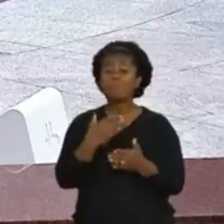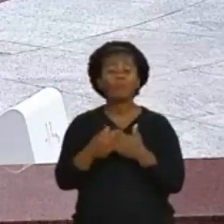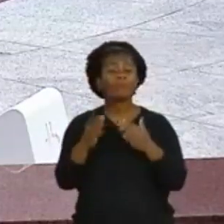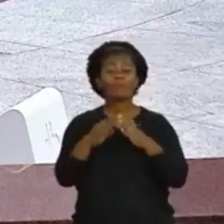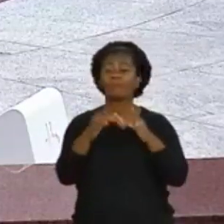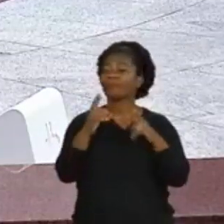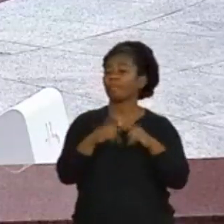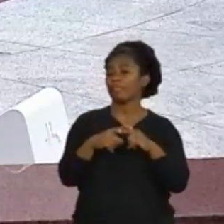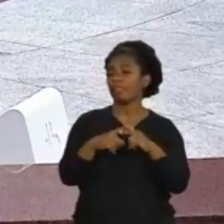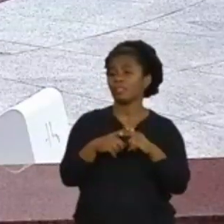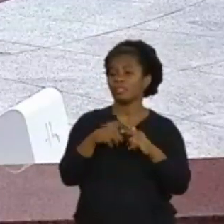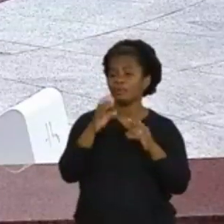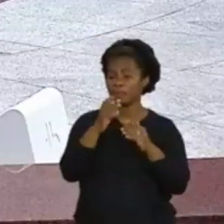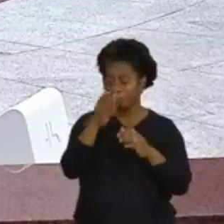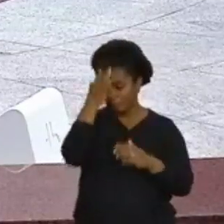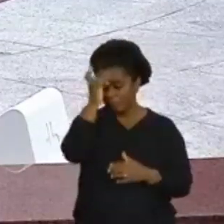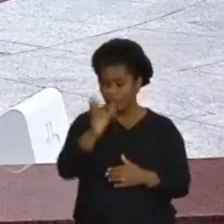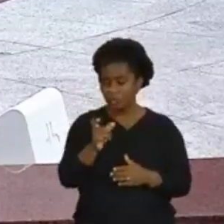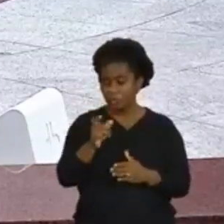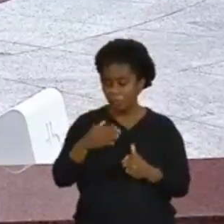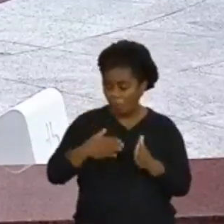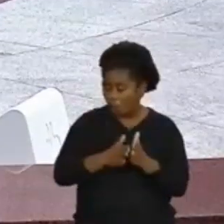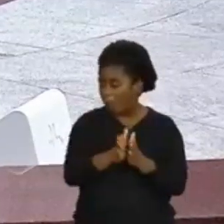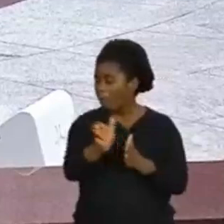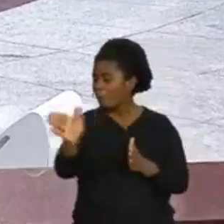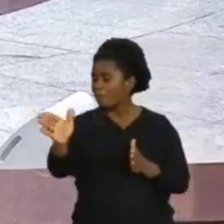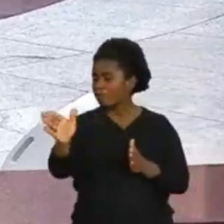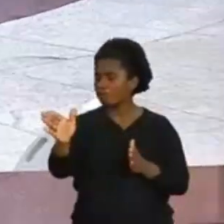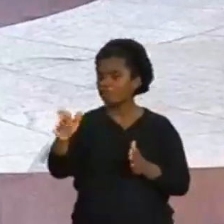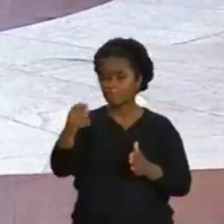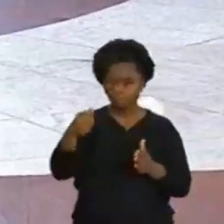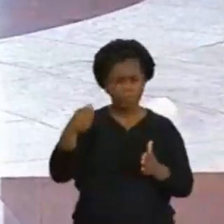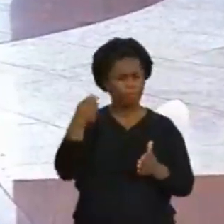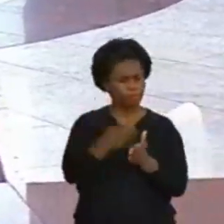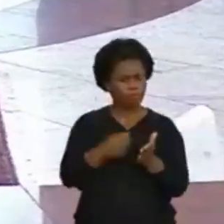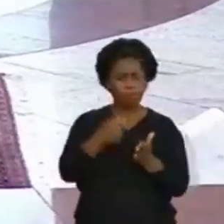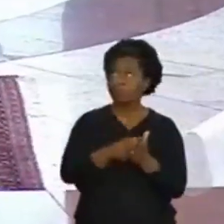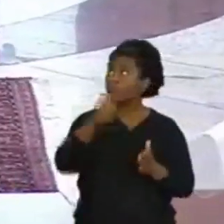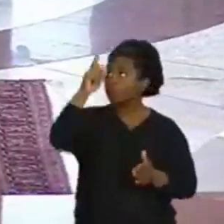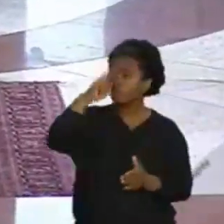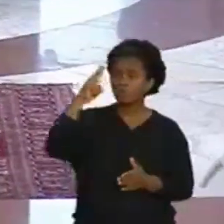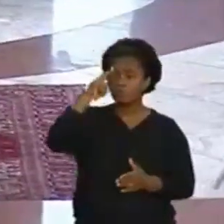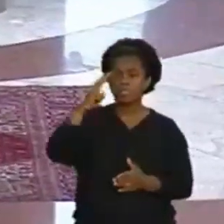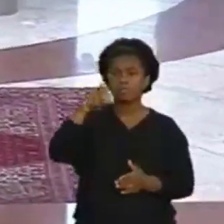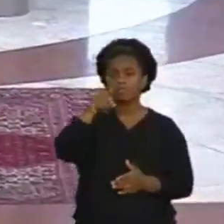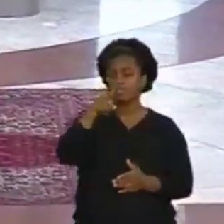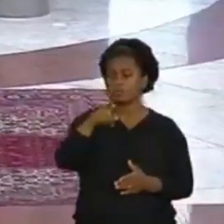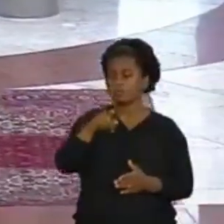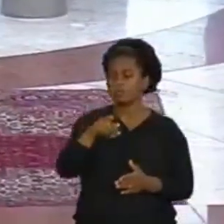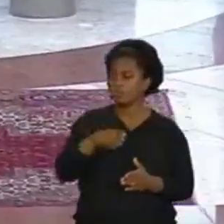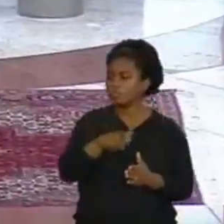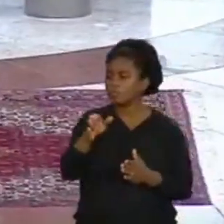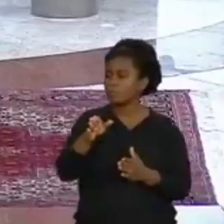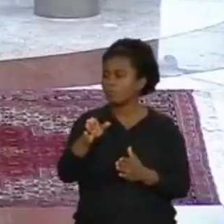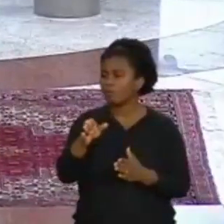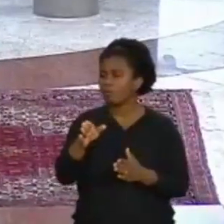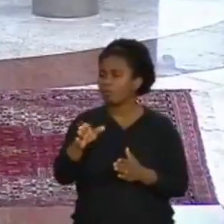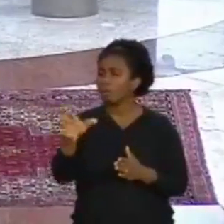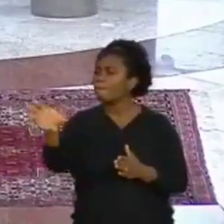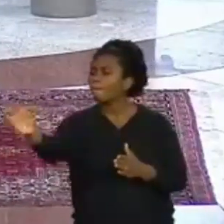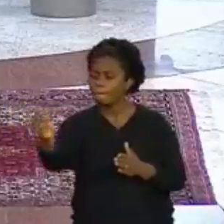se distanciou do Evangelho. Lute para você ser usado e você possa resgatar essas pessoas. Vamos até fazer uma oração